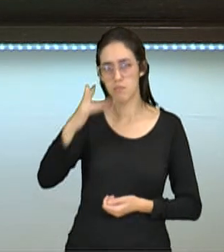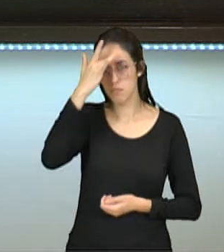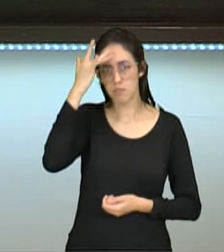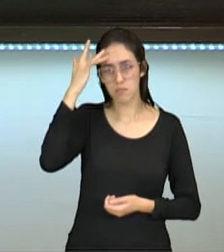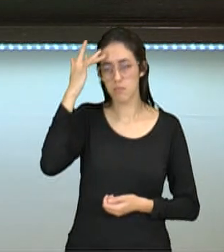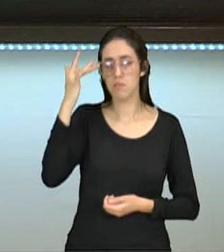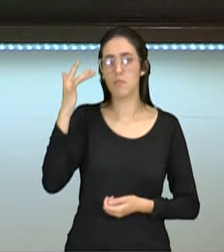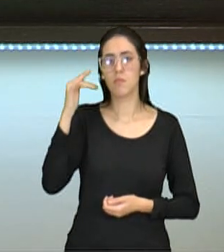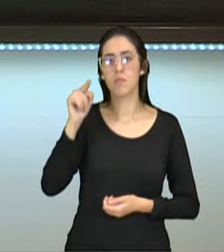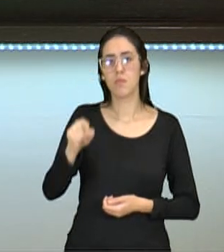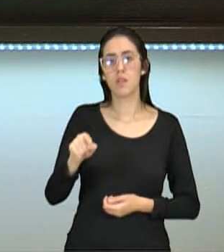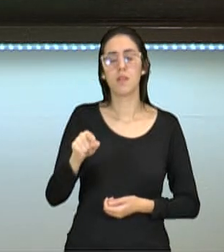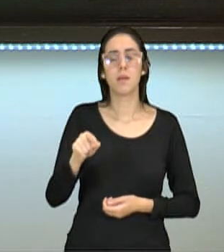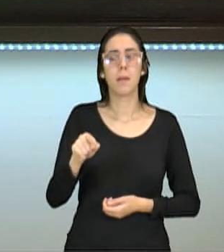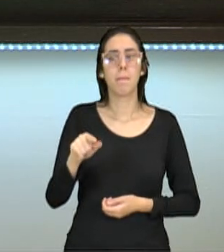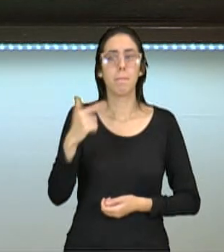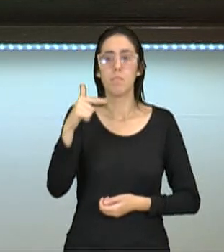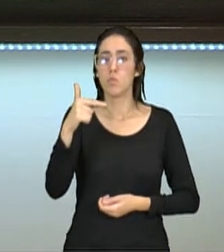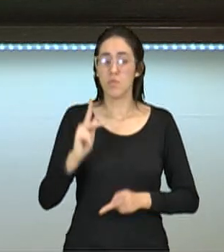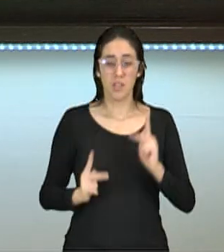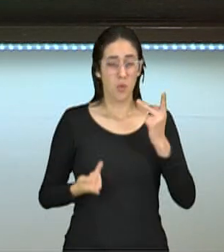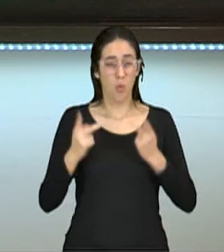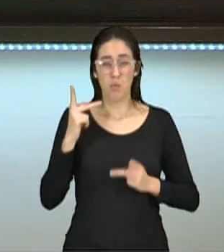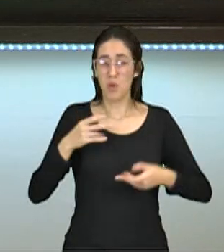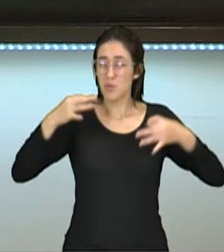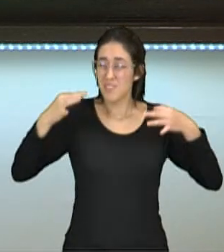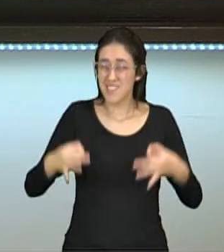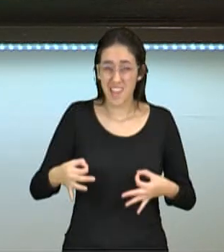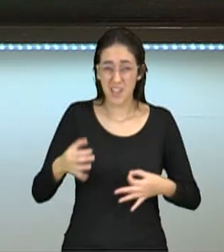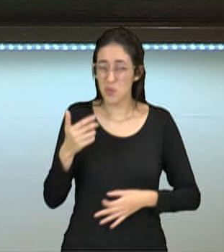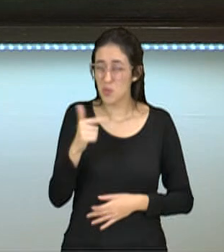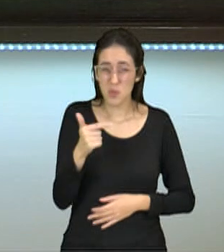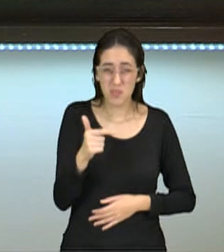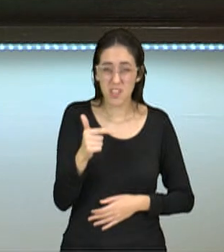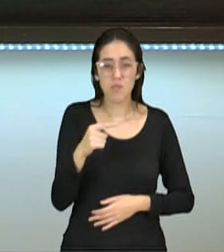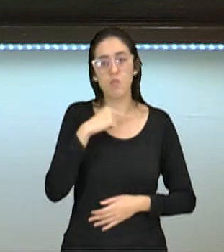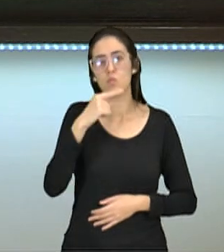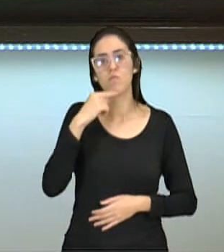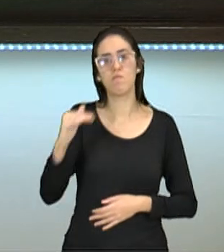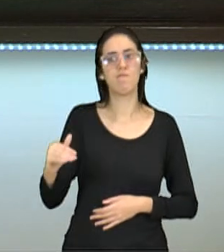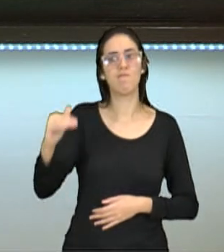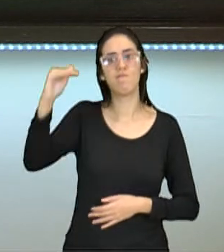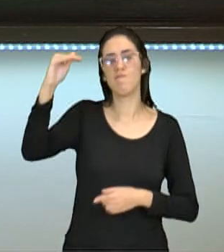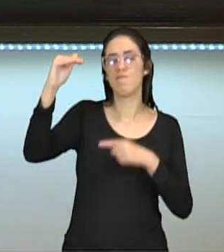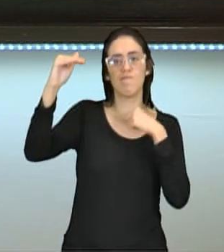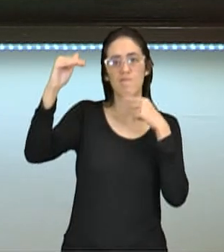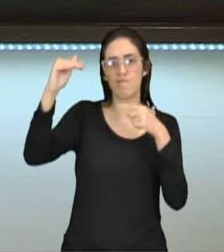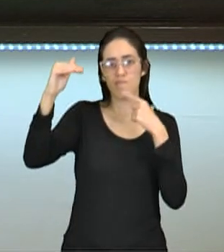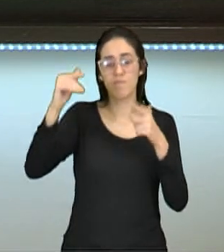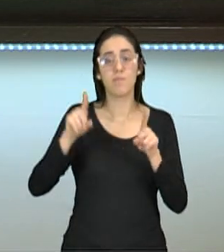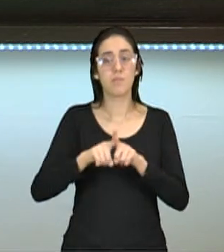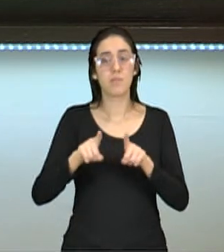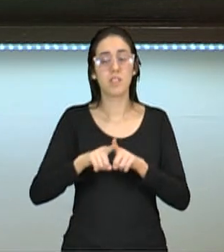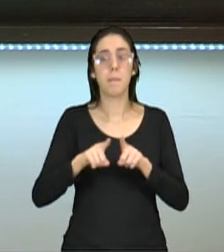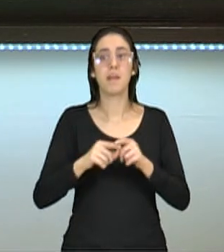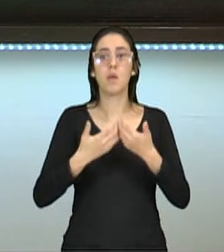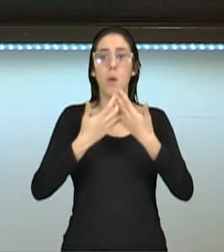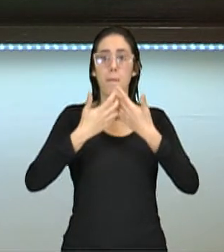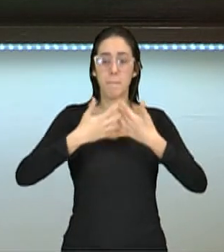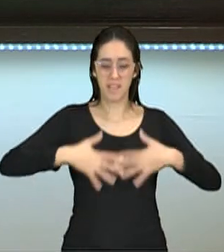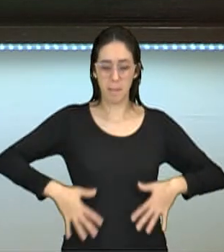hormônios na forma, né, na quantidade adequada, ela não tem um bom crescimento. O metabolismo, então